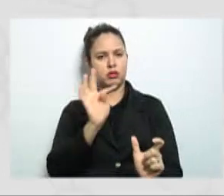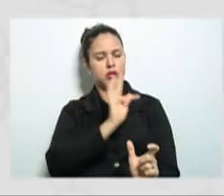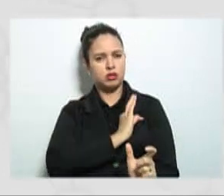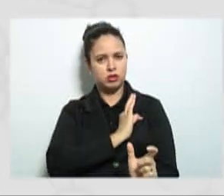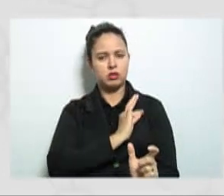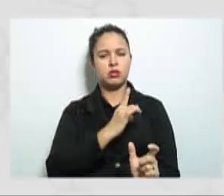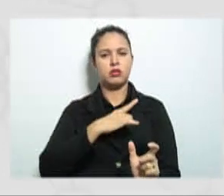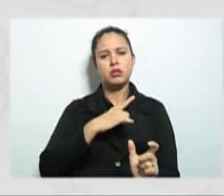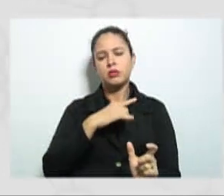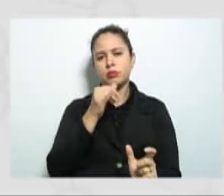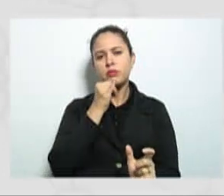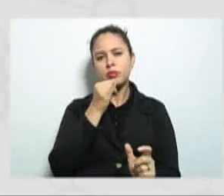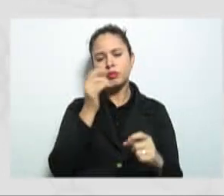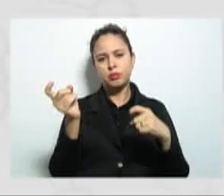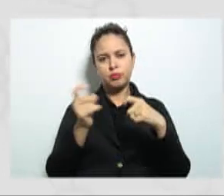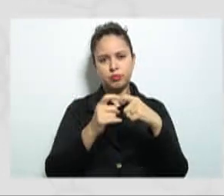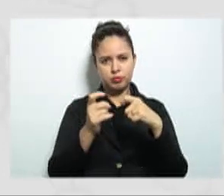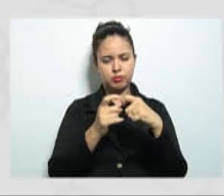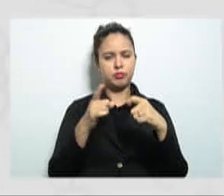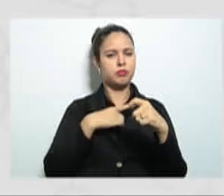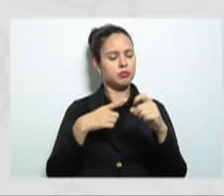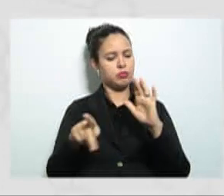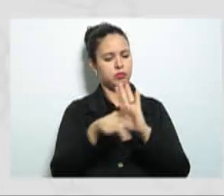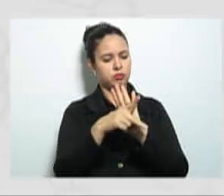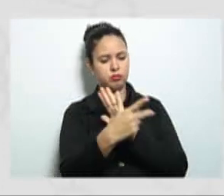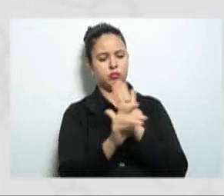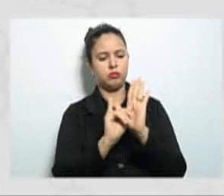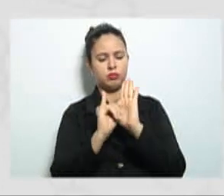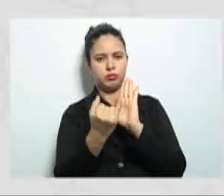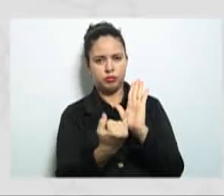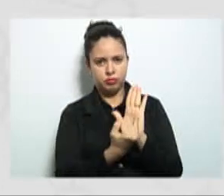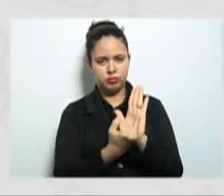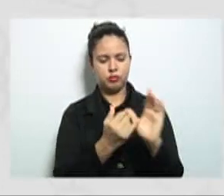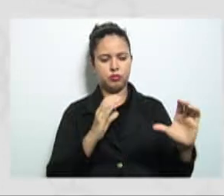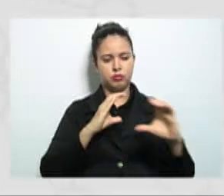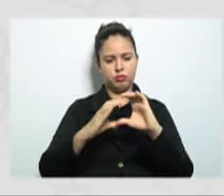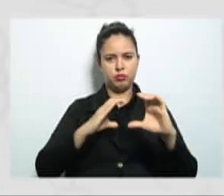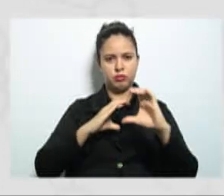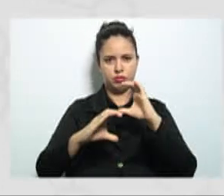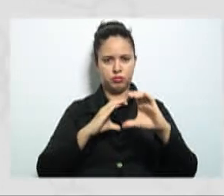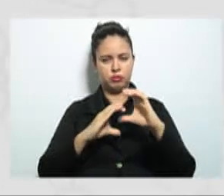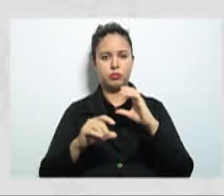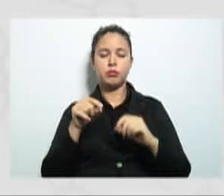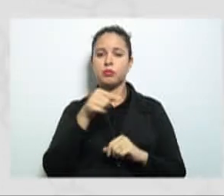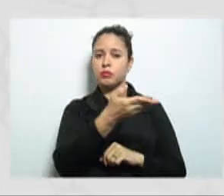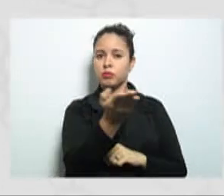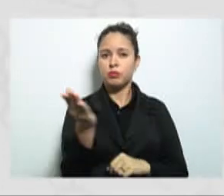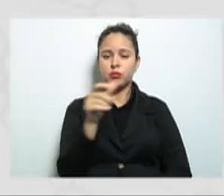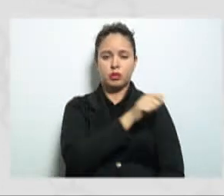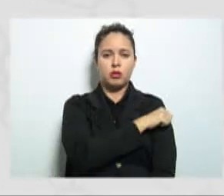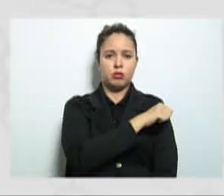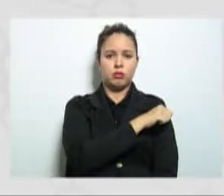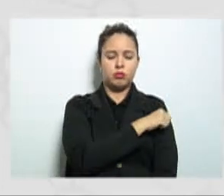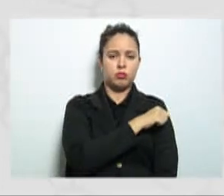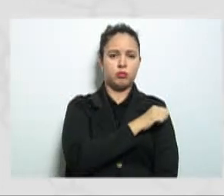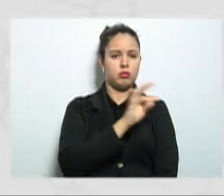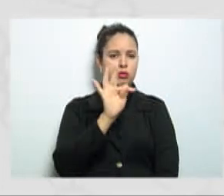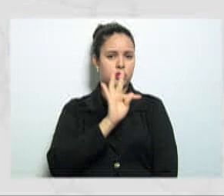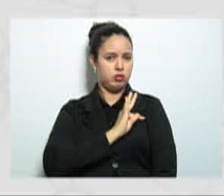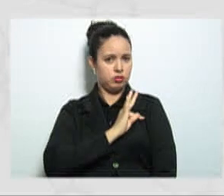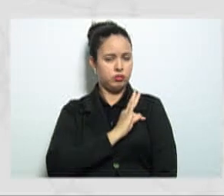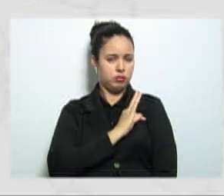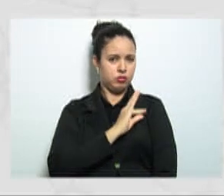a maneira própria dele de se comunicar. Vocês, enquanto técnicos, né, em cooperativismo, também certamente